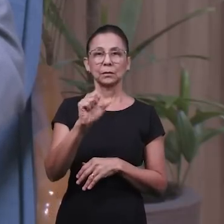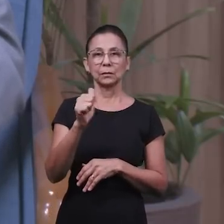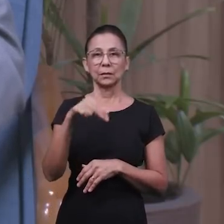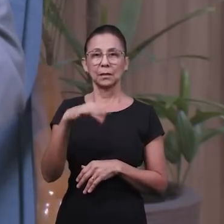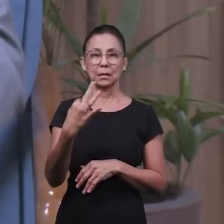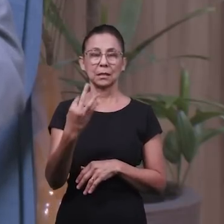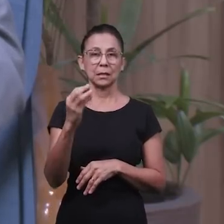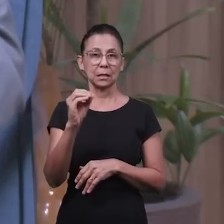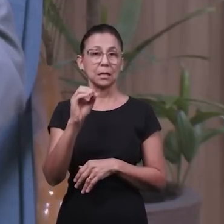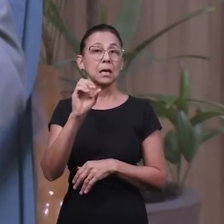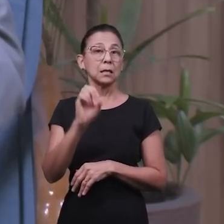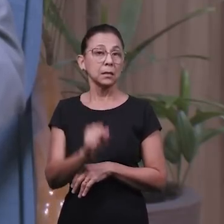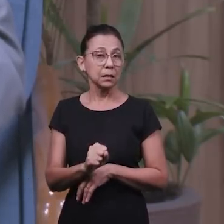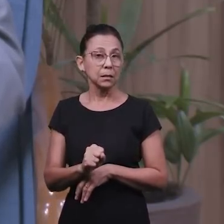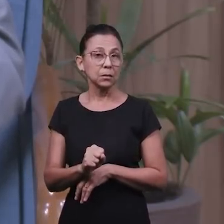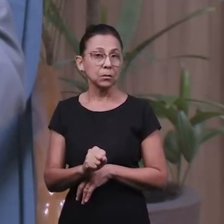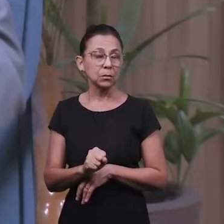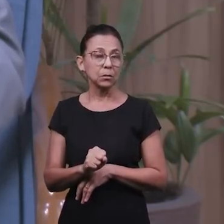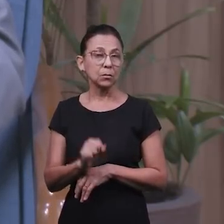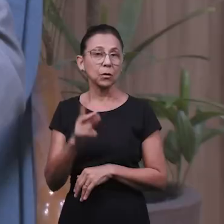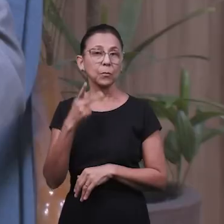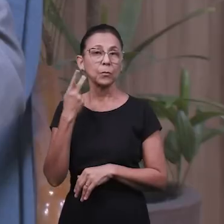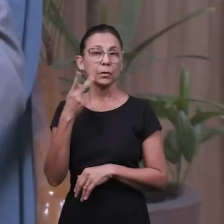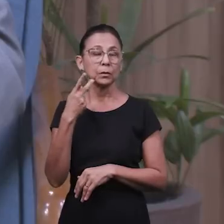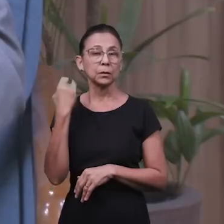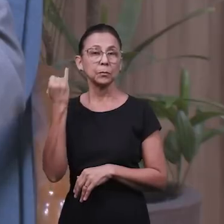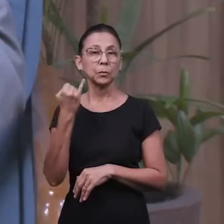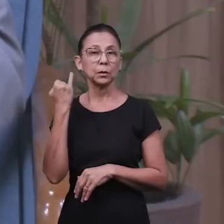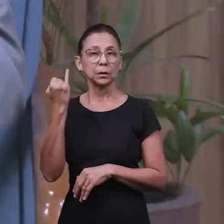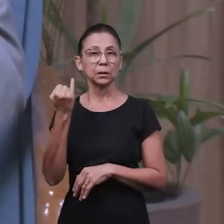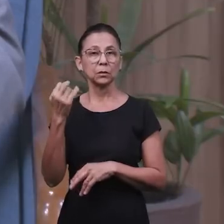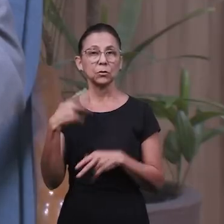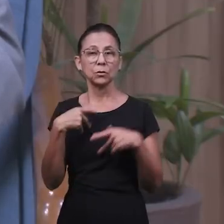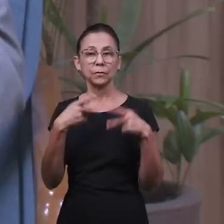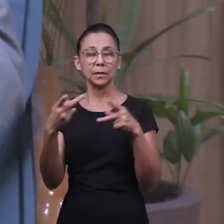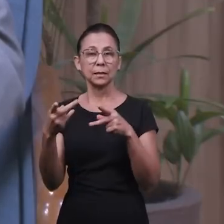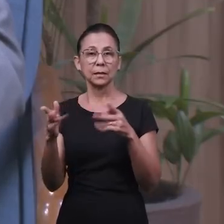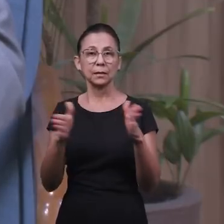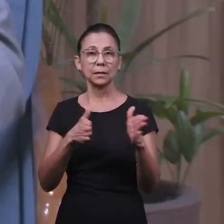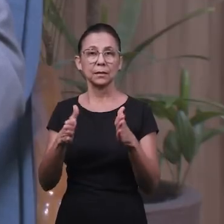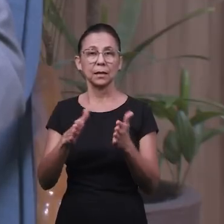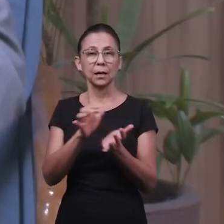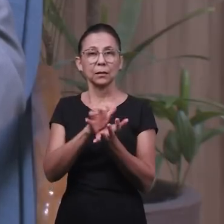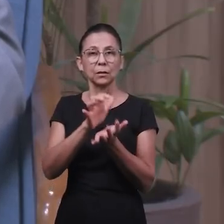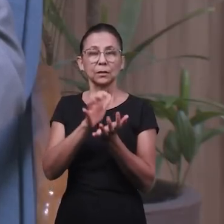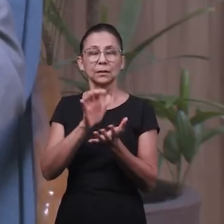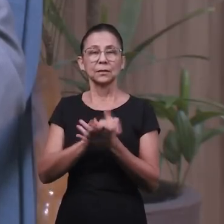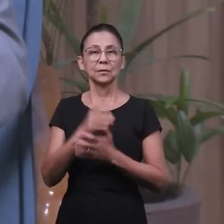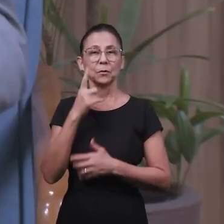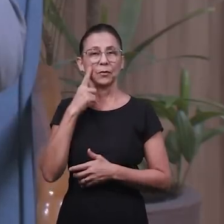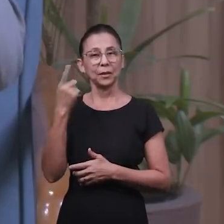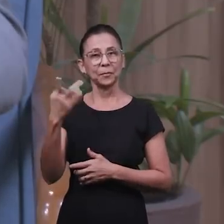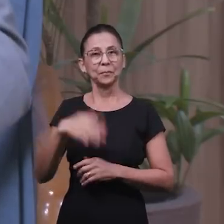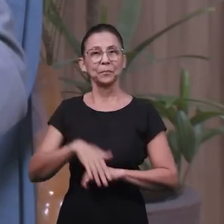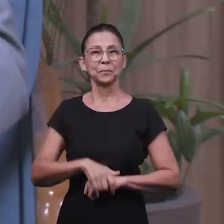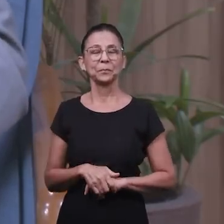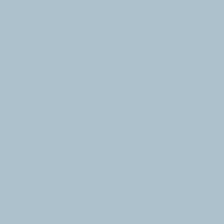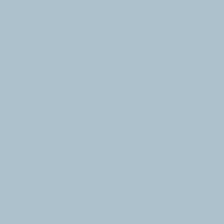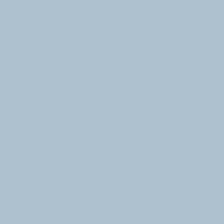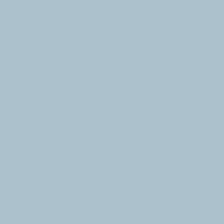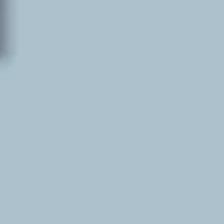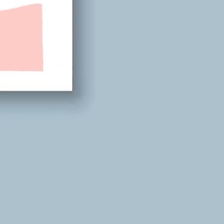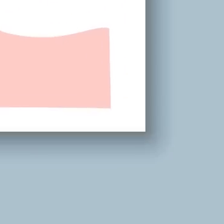Aaron Freud Santos falando sobre a importância das visitas na acessibilidade aos idosos. Vamos